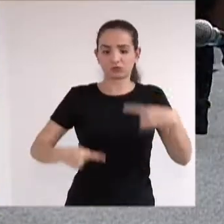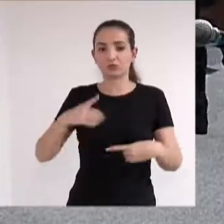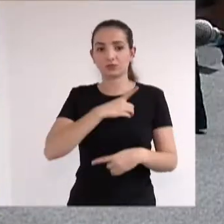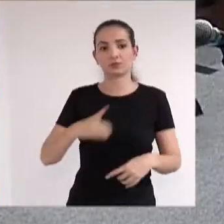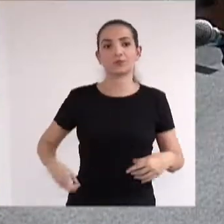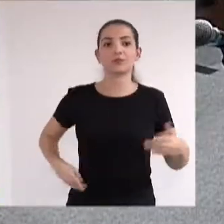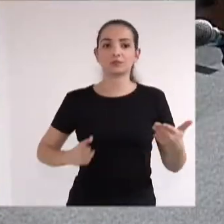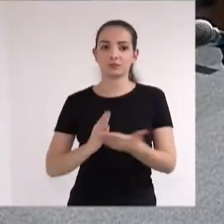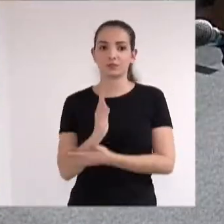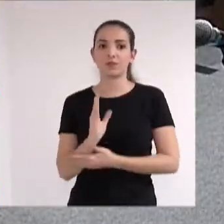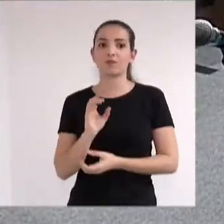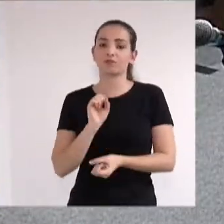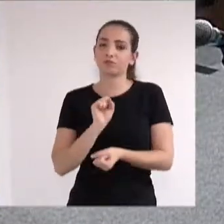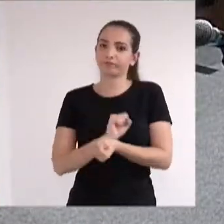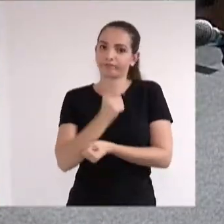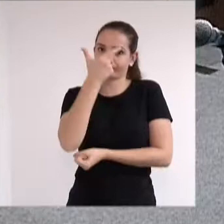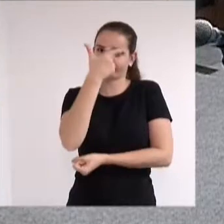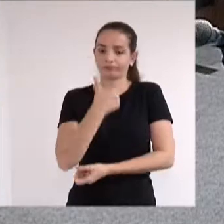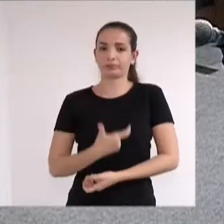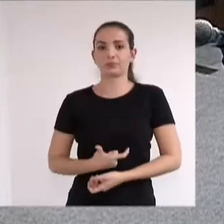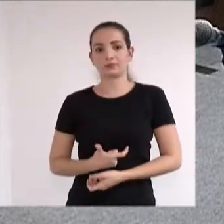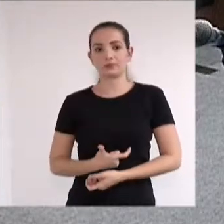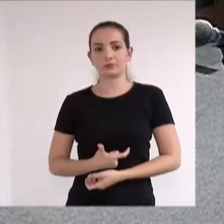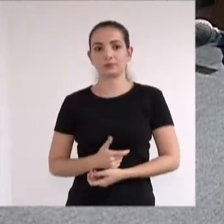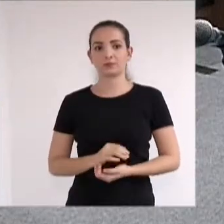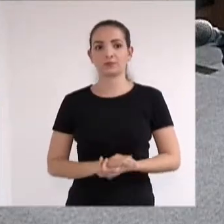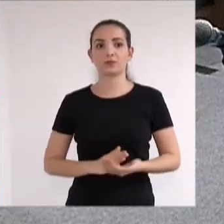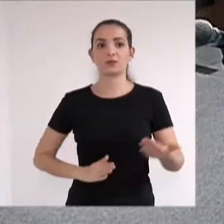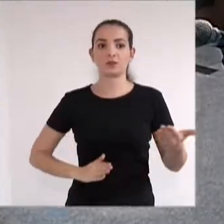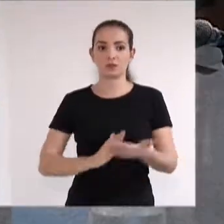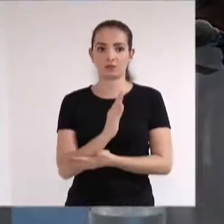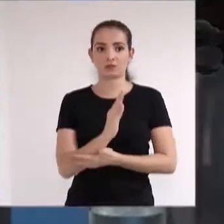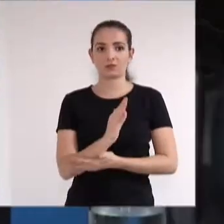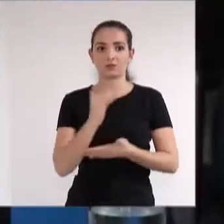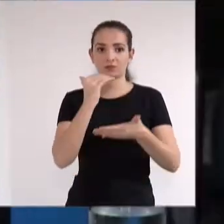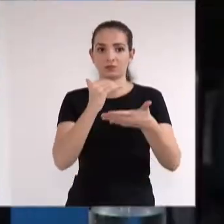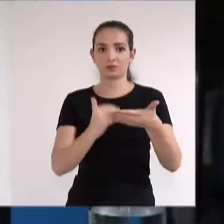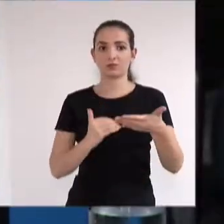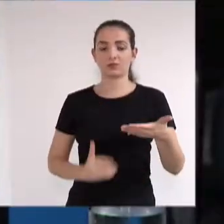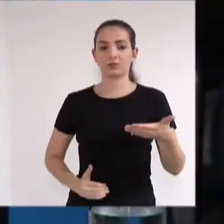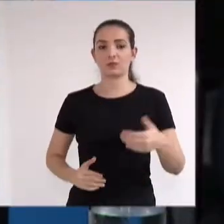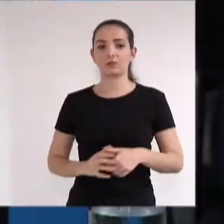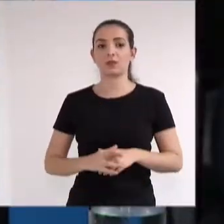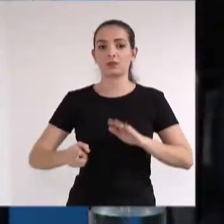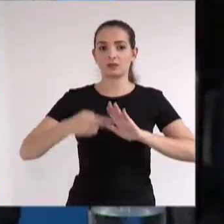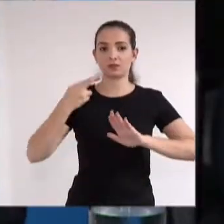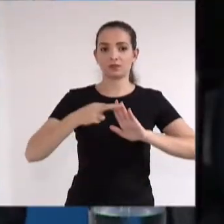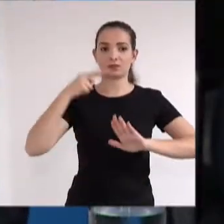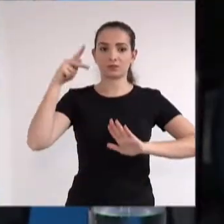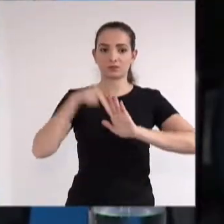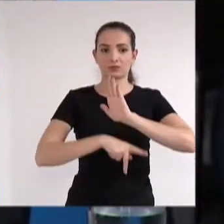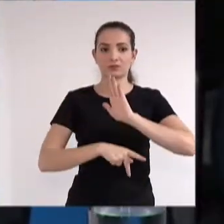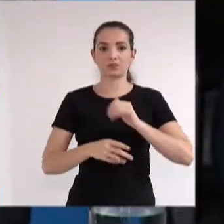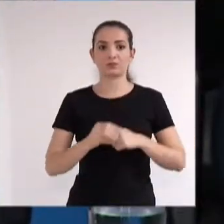aprovam permaneçam como se encontram. Aprovado ao expediente. Projeto de resolução